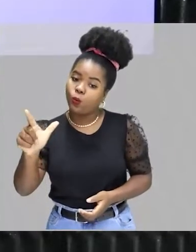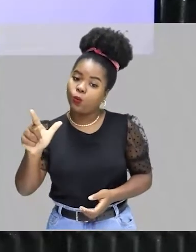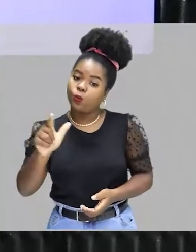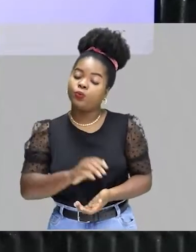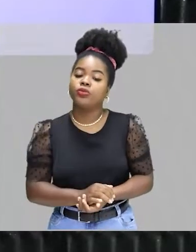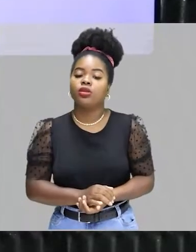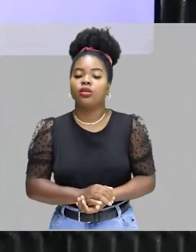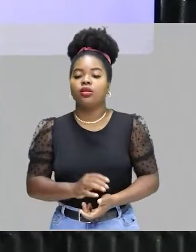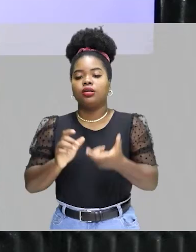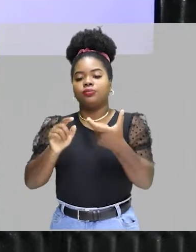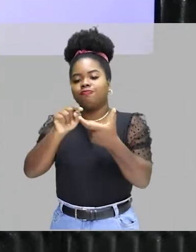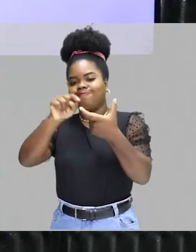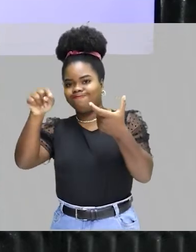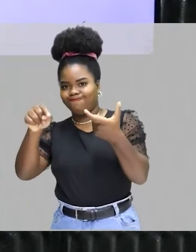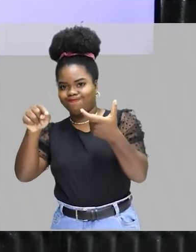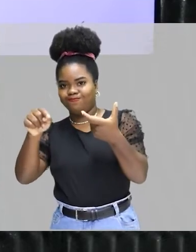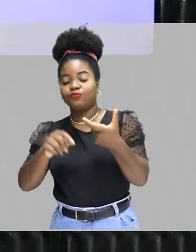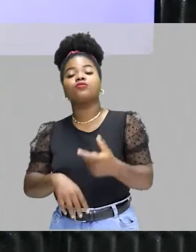Depois. Folha,